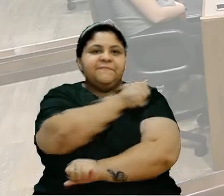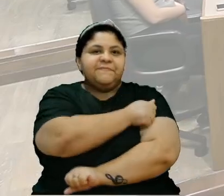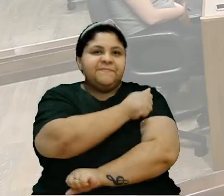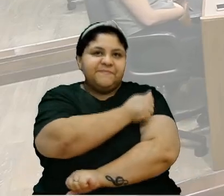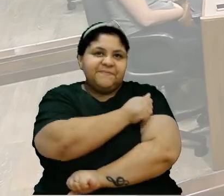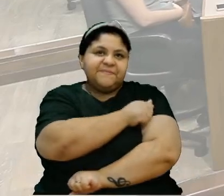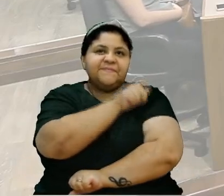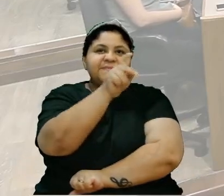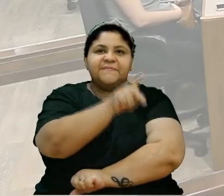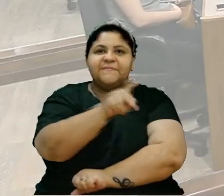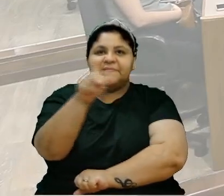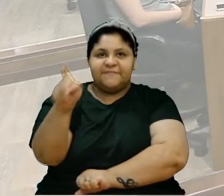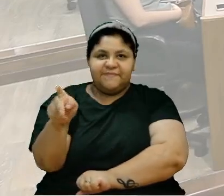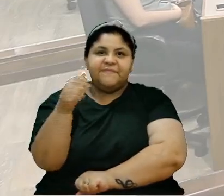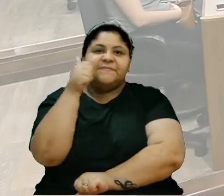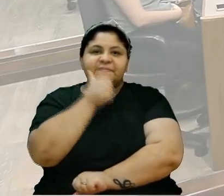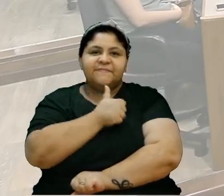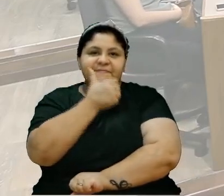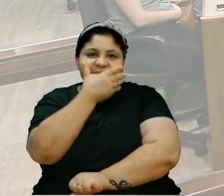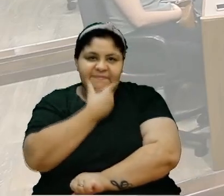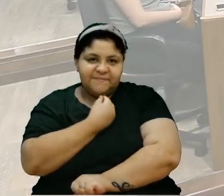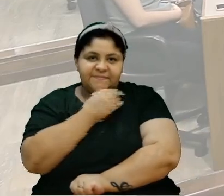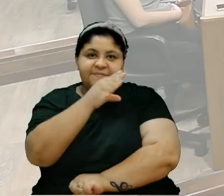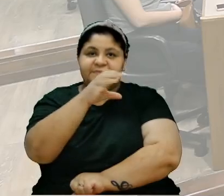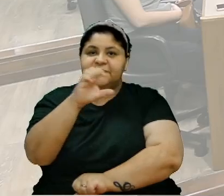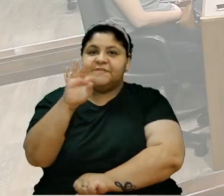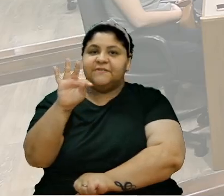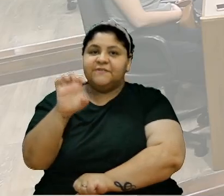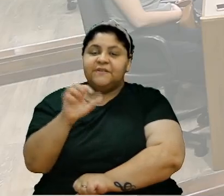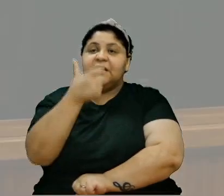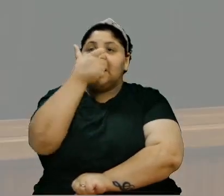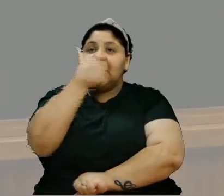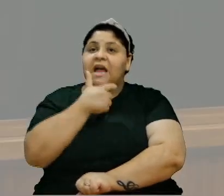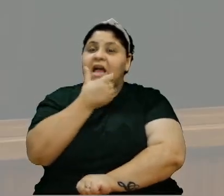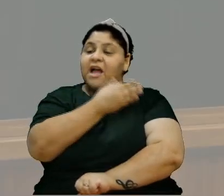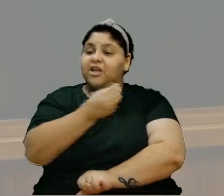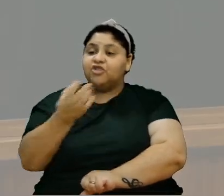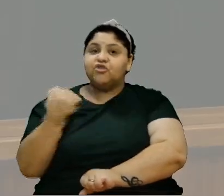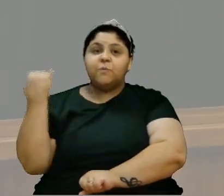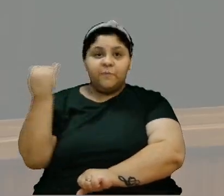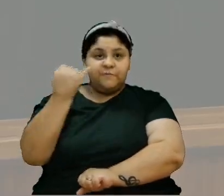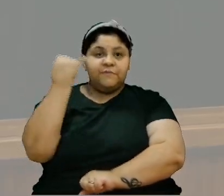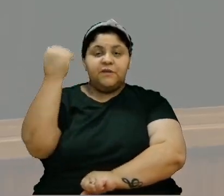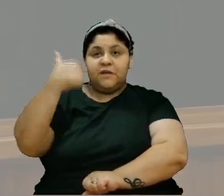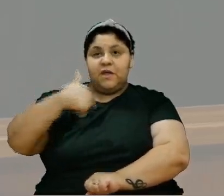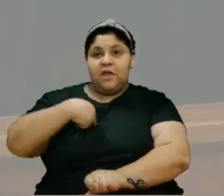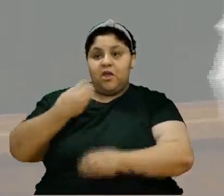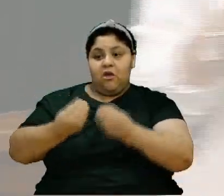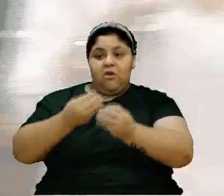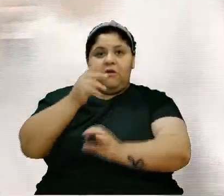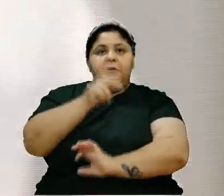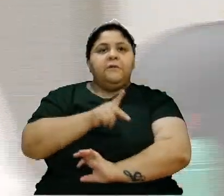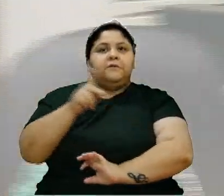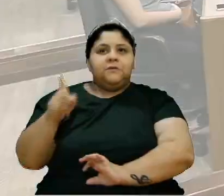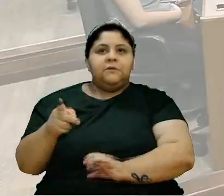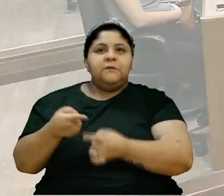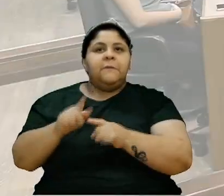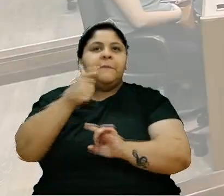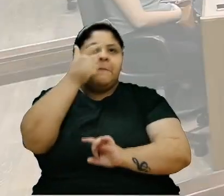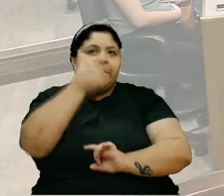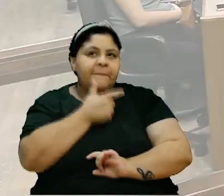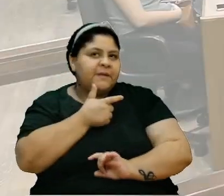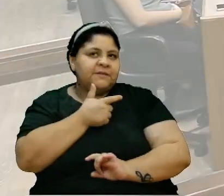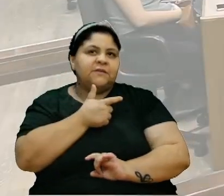estudantes, aos professores, professoras do CETEC. Acho que é muito importante, eu como professora, mas eu acho que mais do